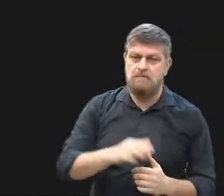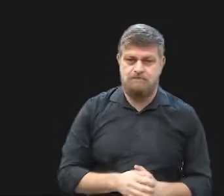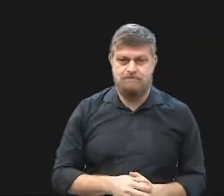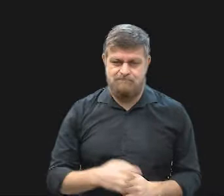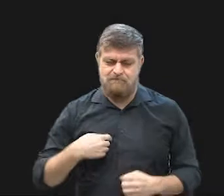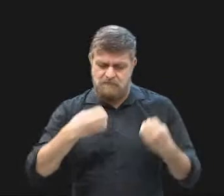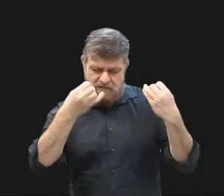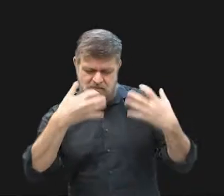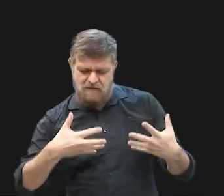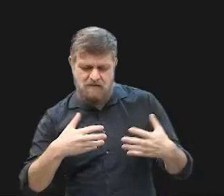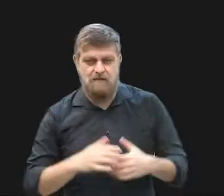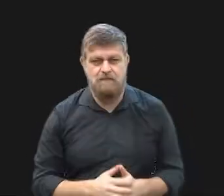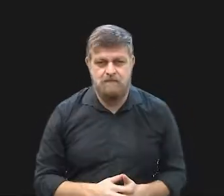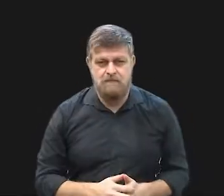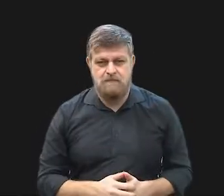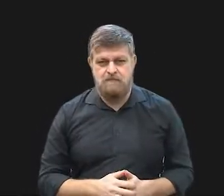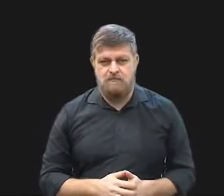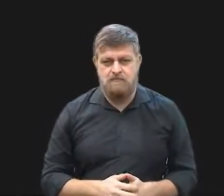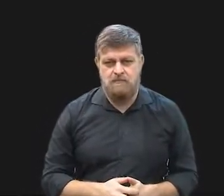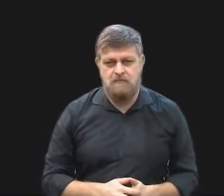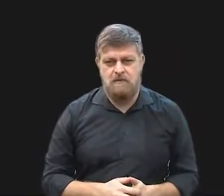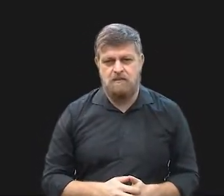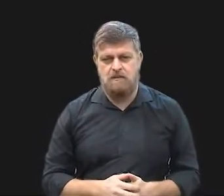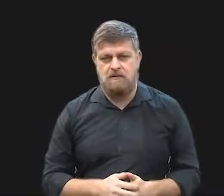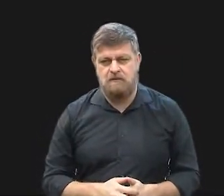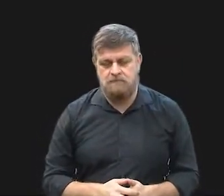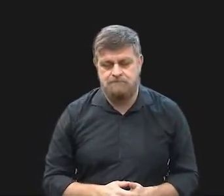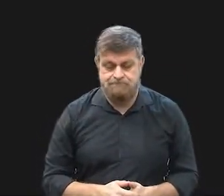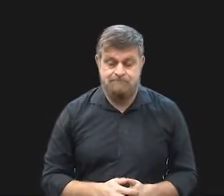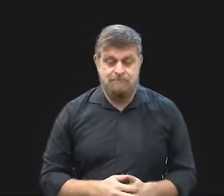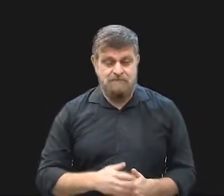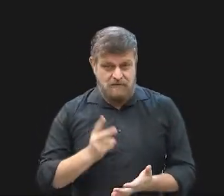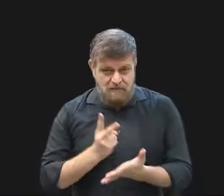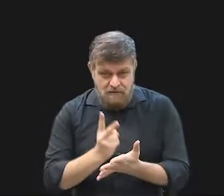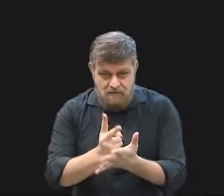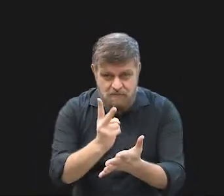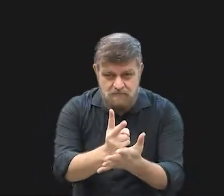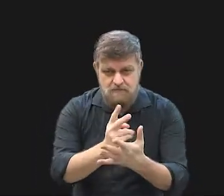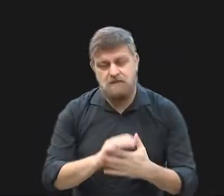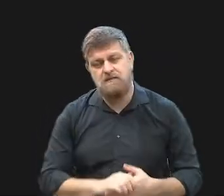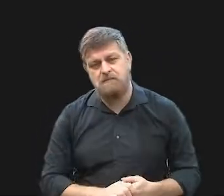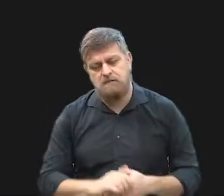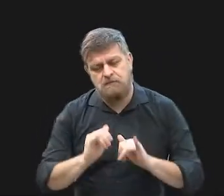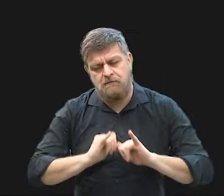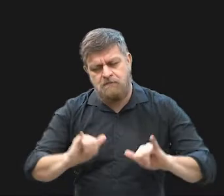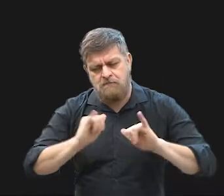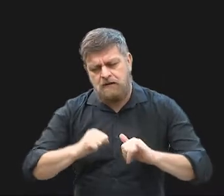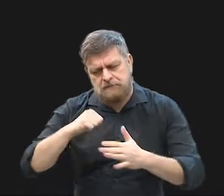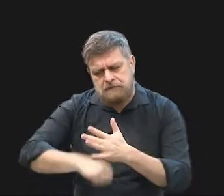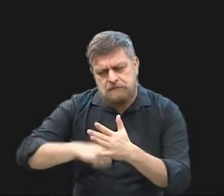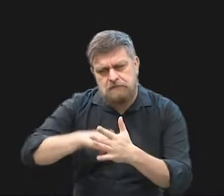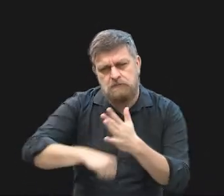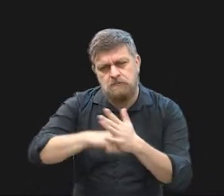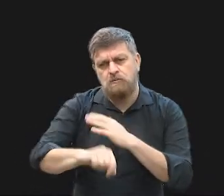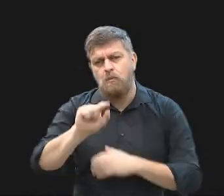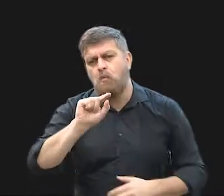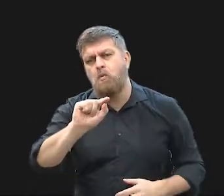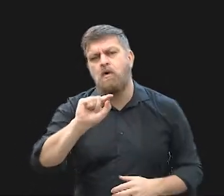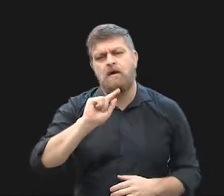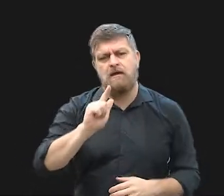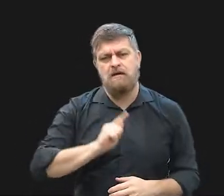lá. Isso, obviamente, partiu um pouco do que eu sempre venho combatendo, né? Que é o